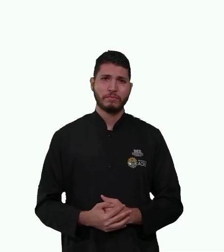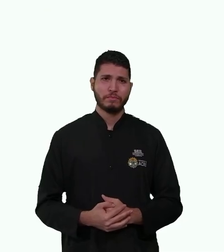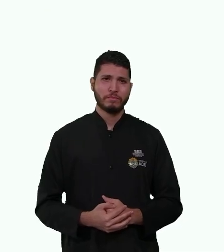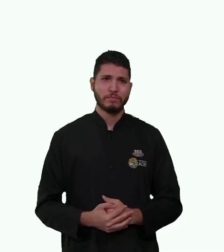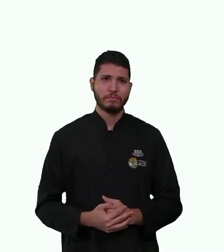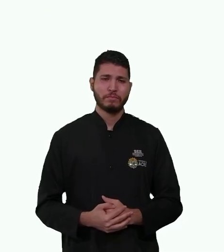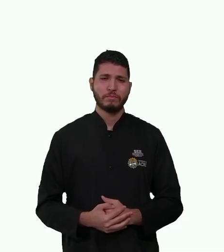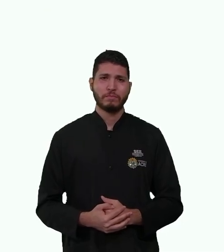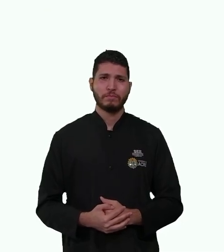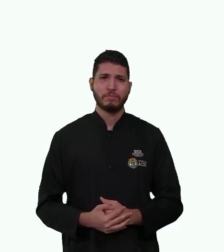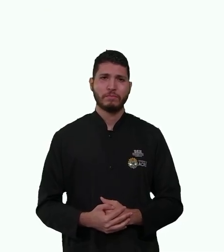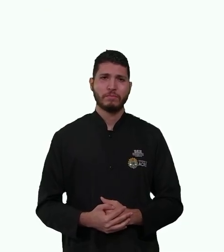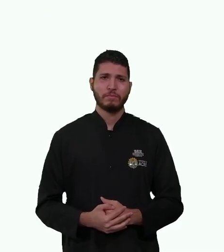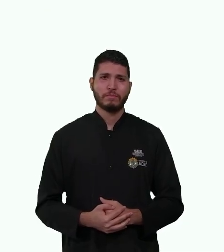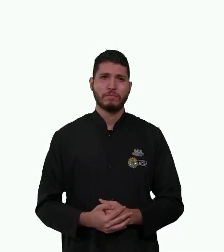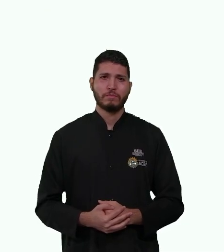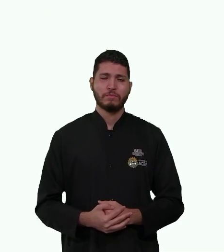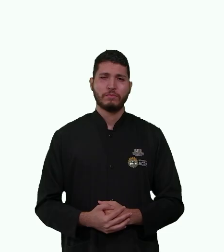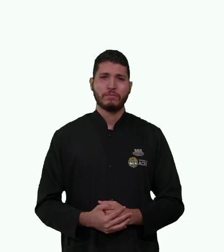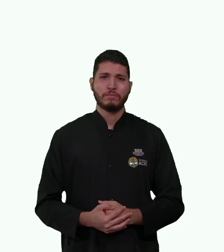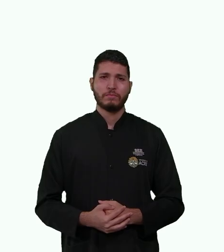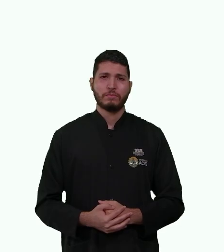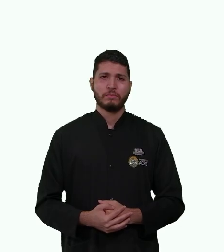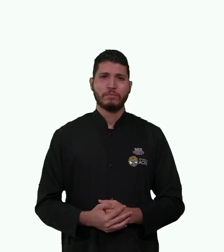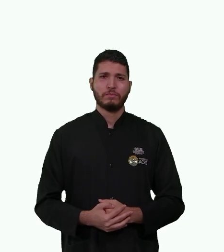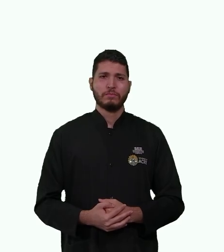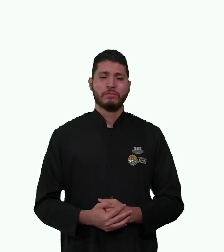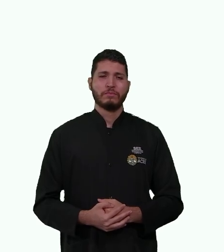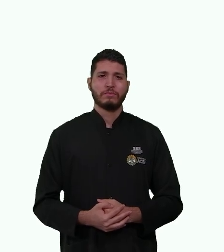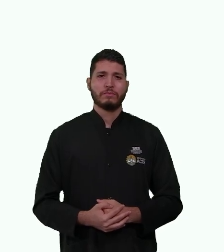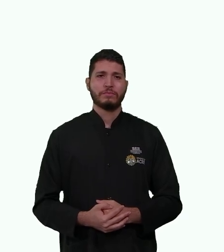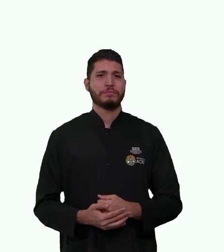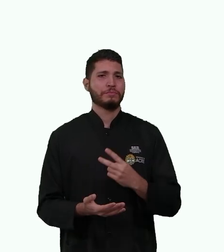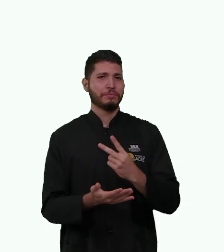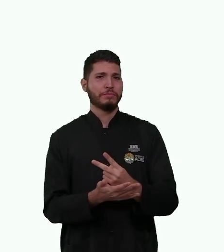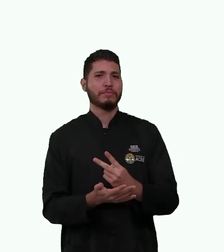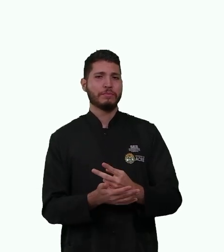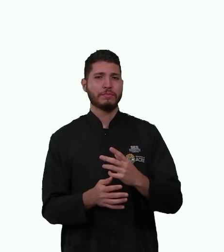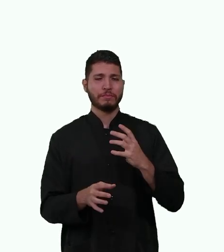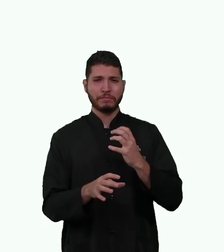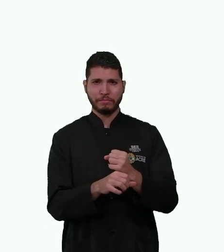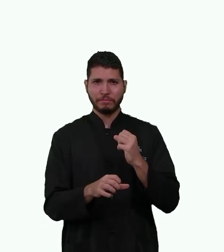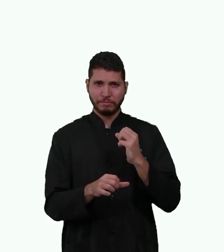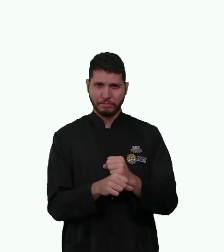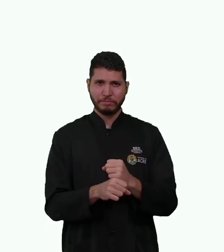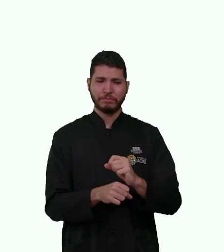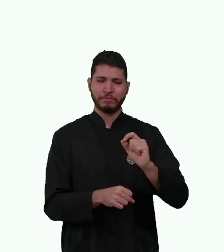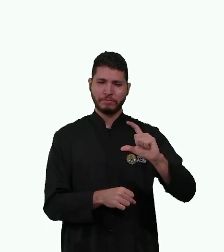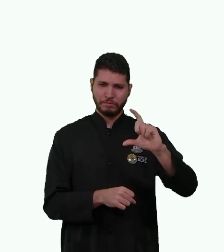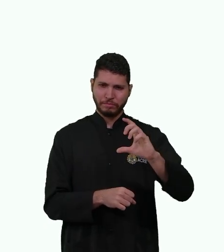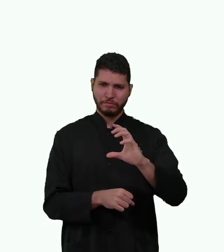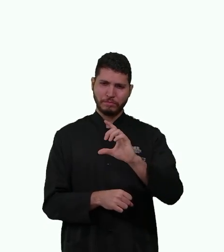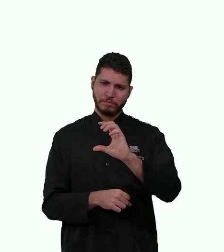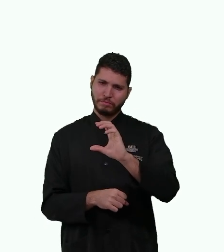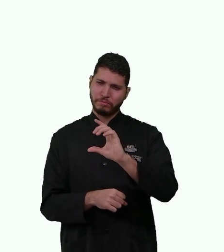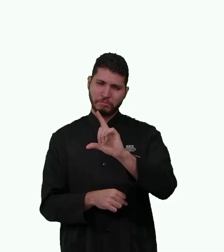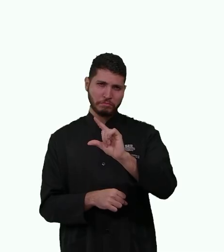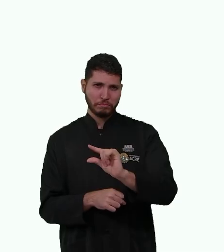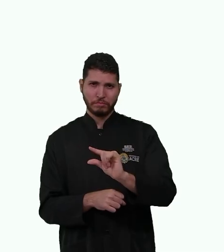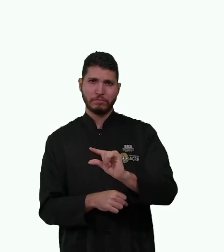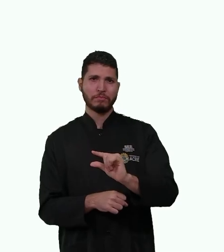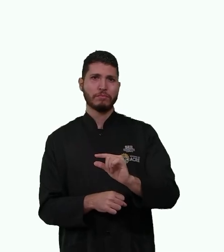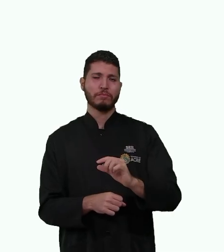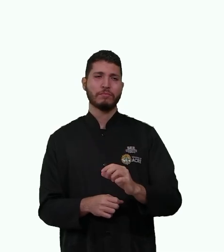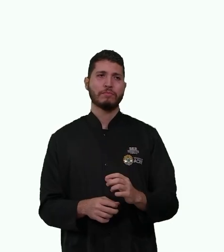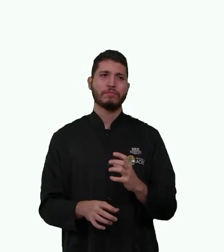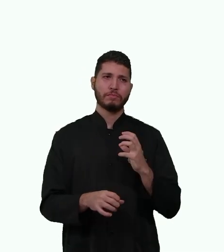de multiplicação, a gente sempre vai somar esse acréscimo ou esse decréscimo e multiplicar pelo valor. Por exemplo, aqui, ó,